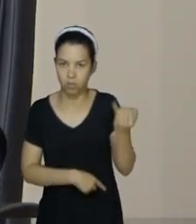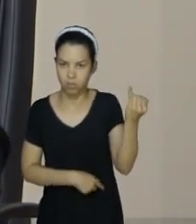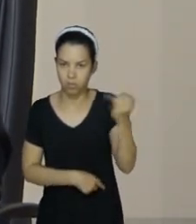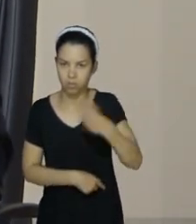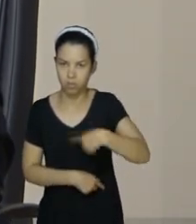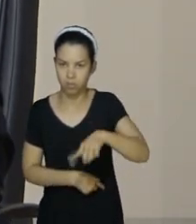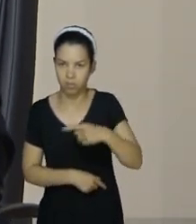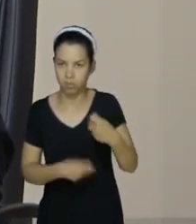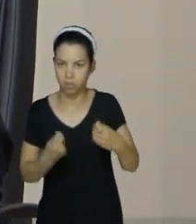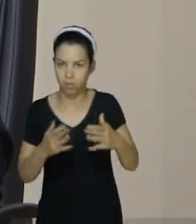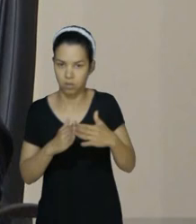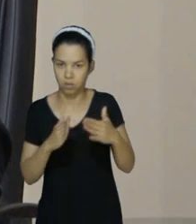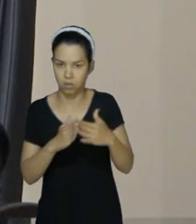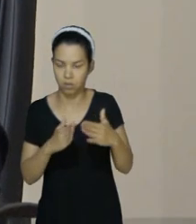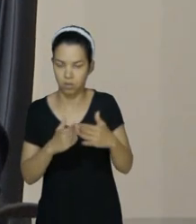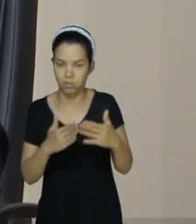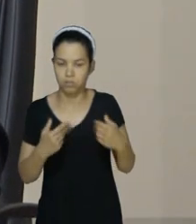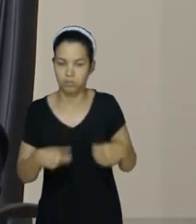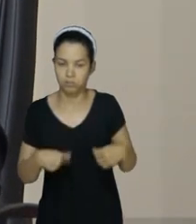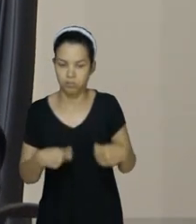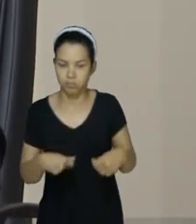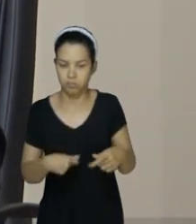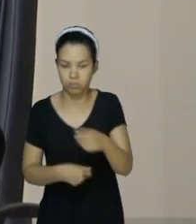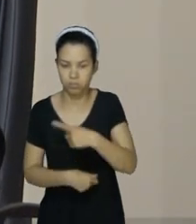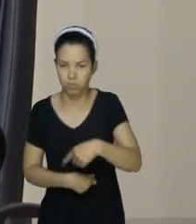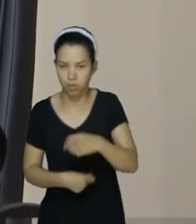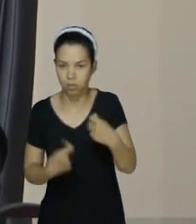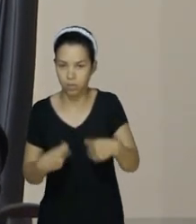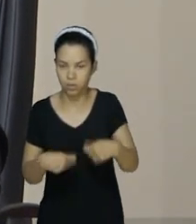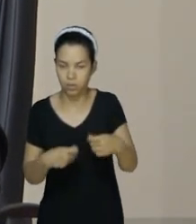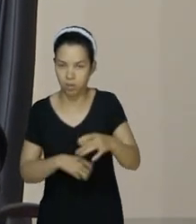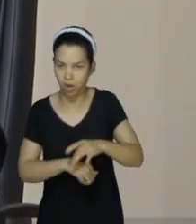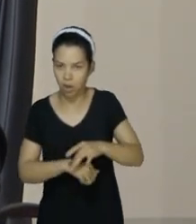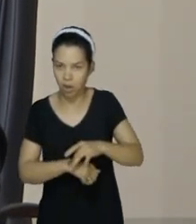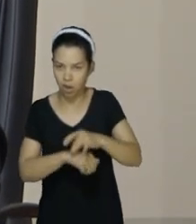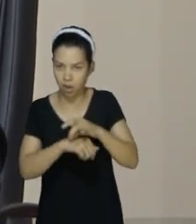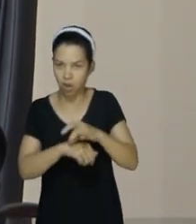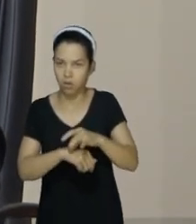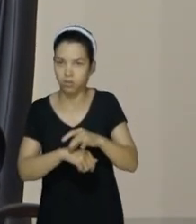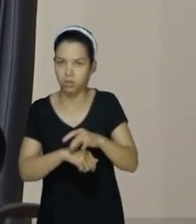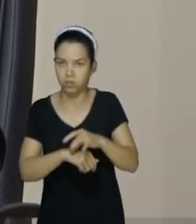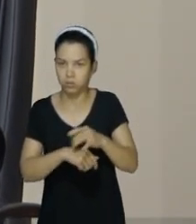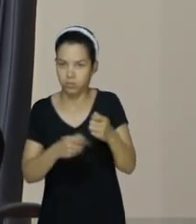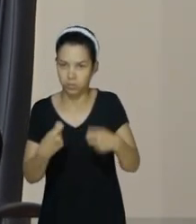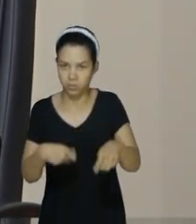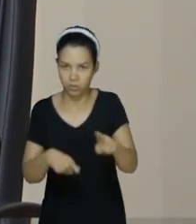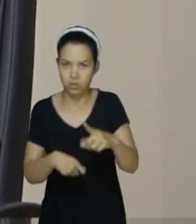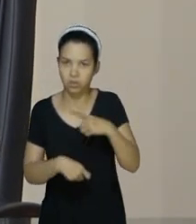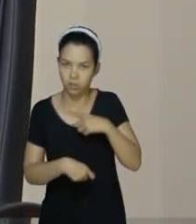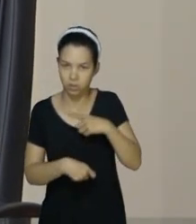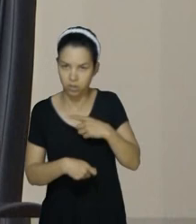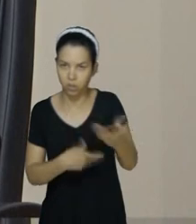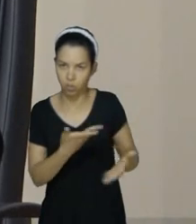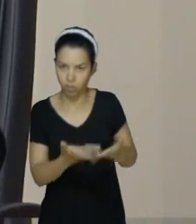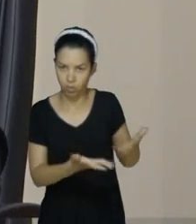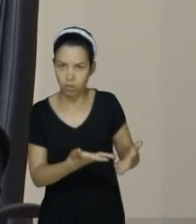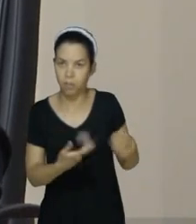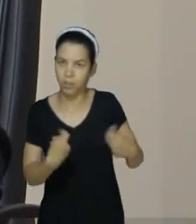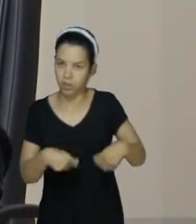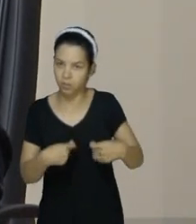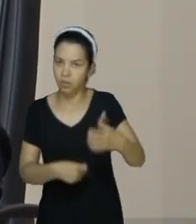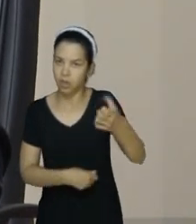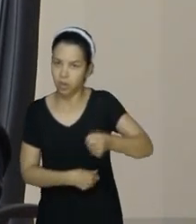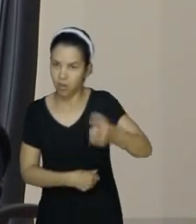precisávamos em casa. Nós não precisávamos da carne, porque nós produzíamos, nós precisávamos do leite, porque